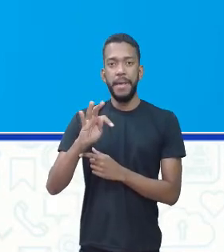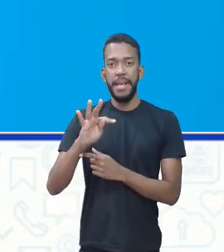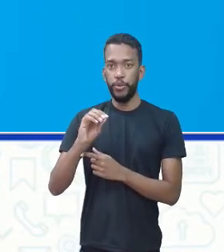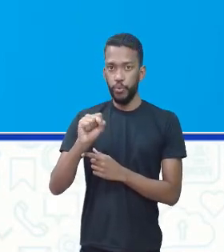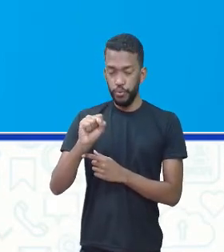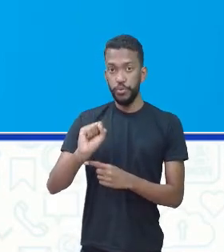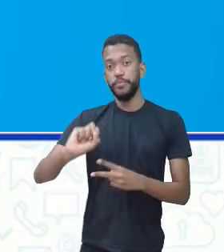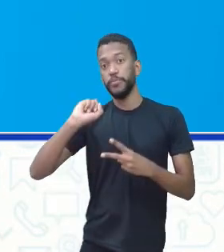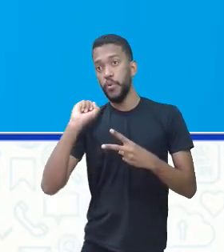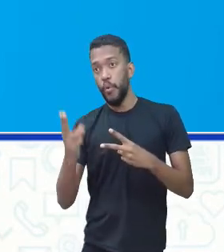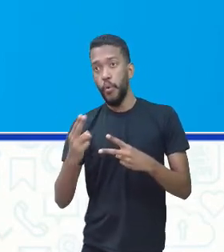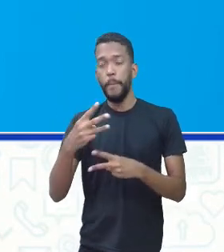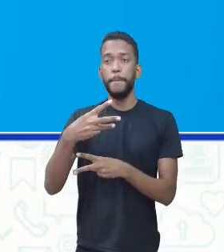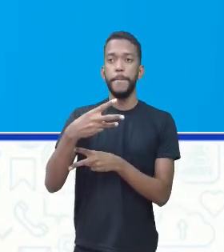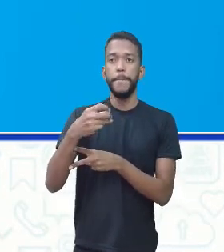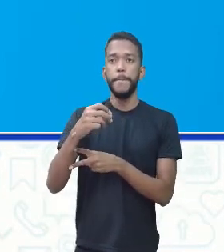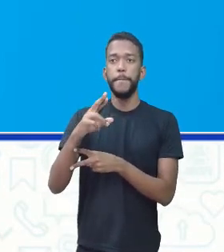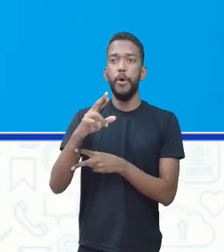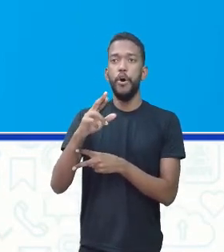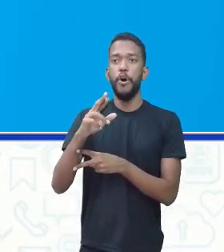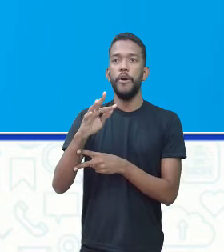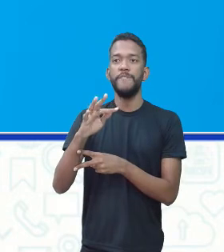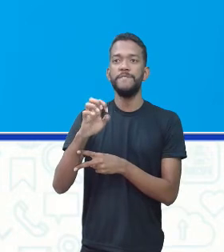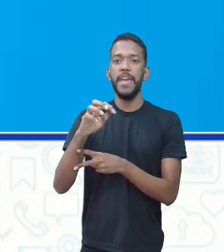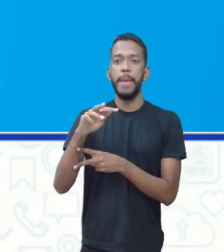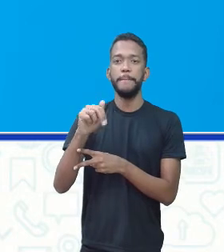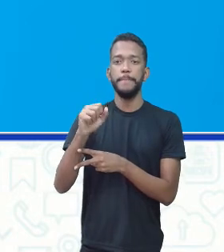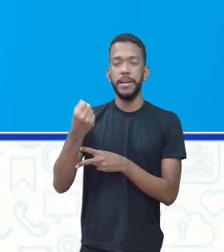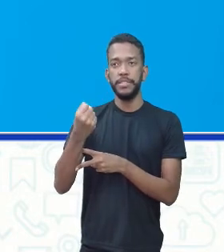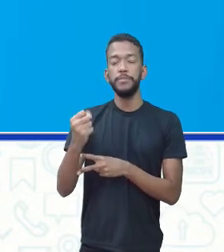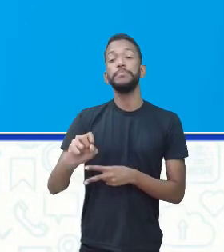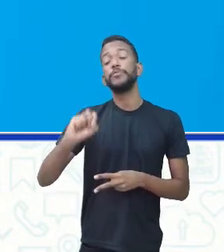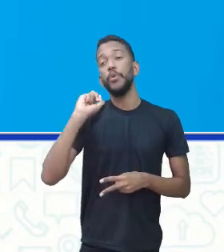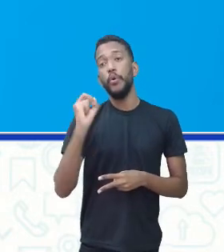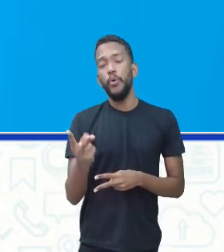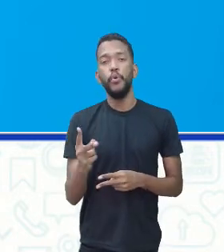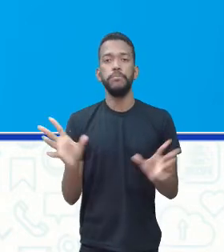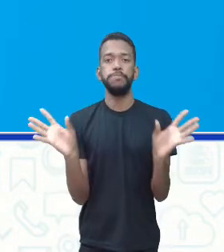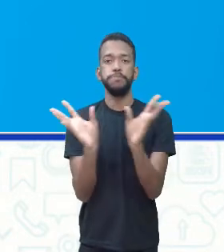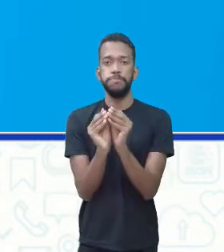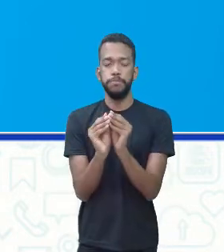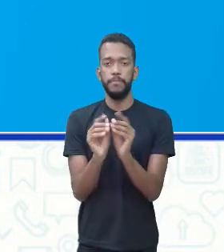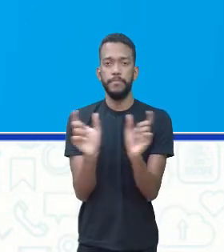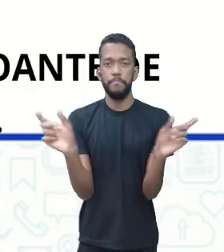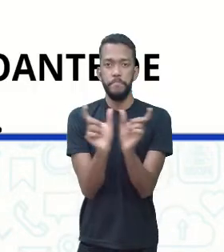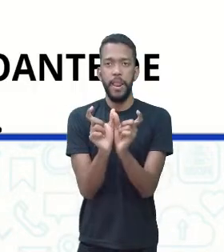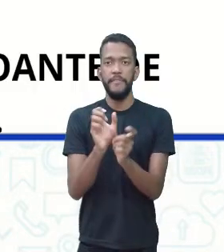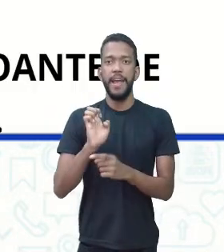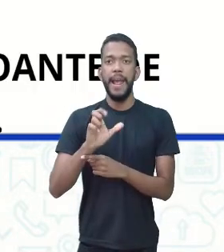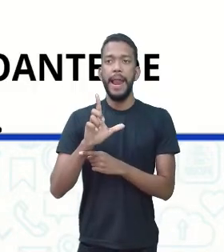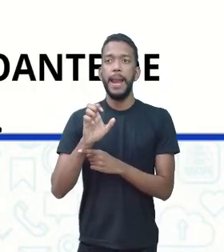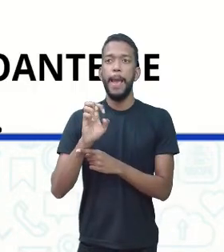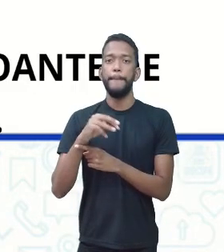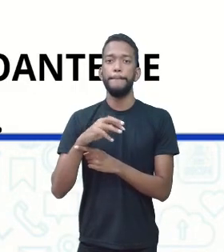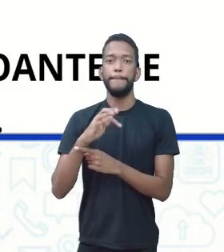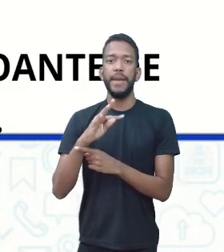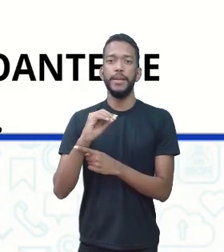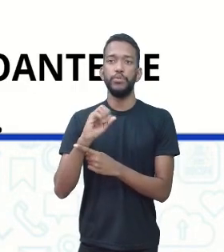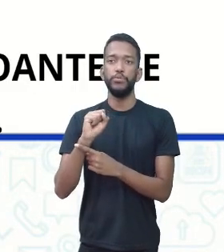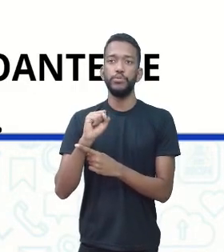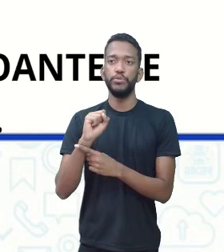morfemas, ou, unindo, elementos mórficos. Vamos ver quem são